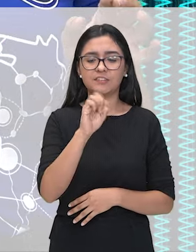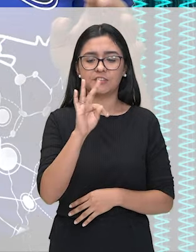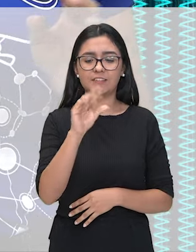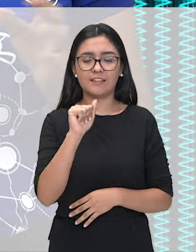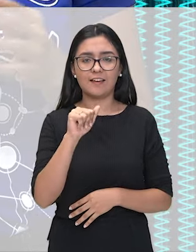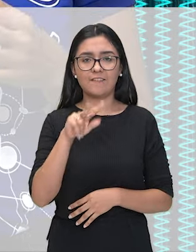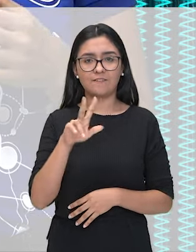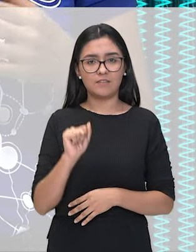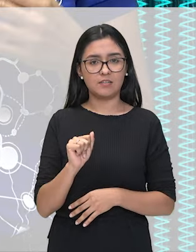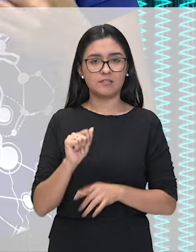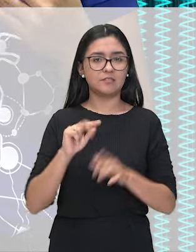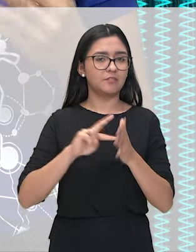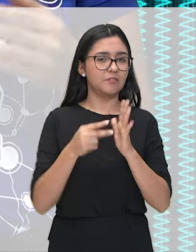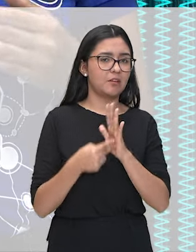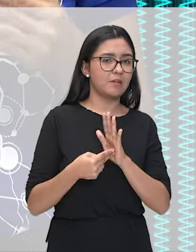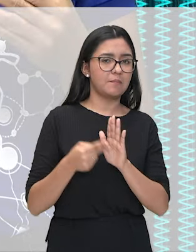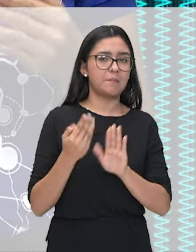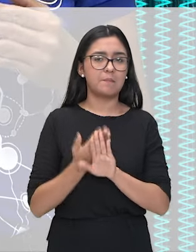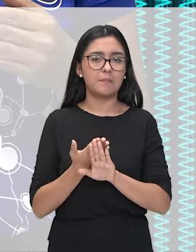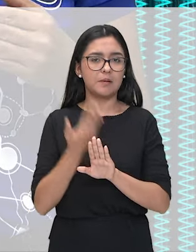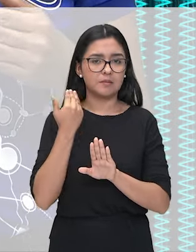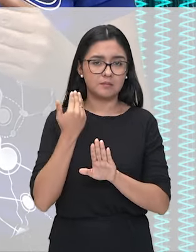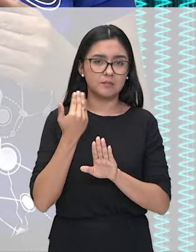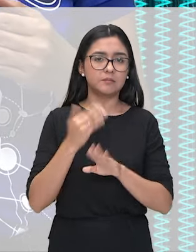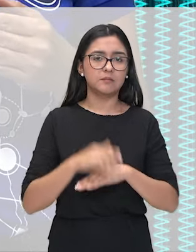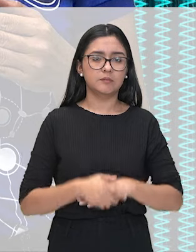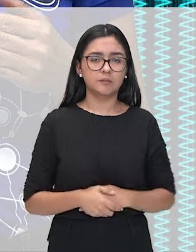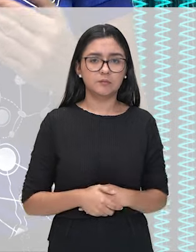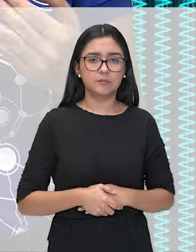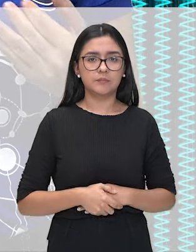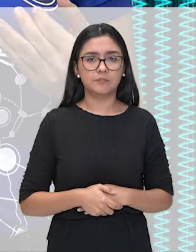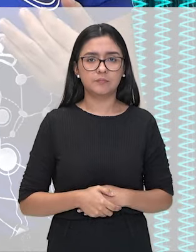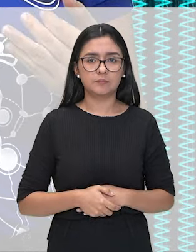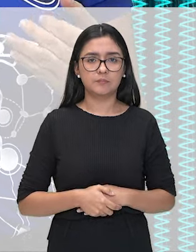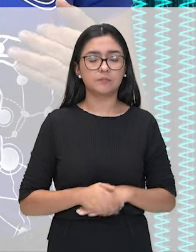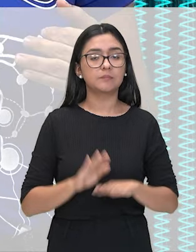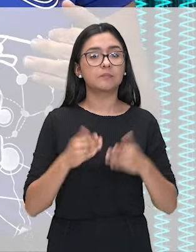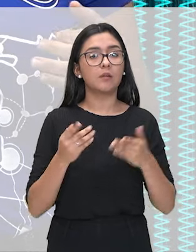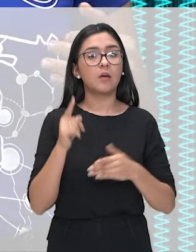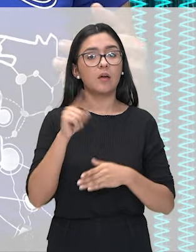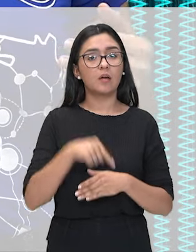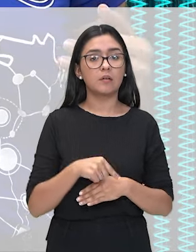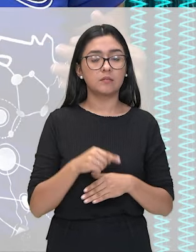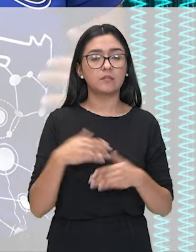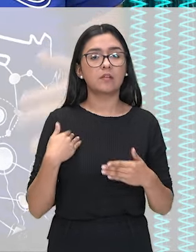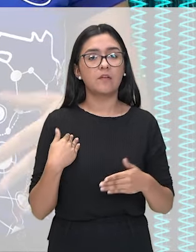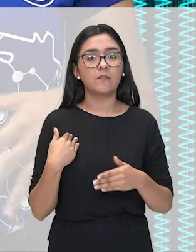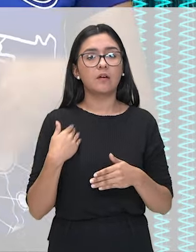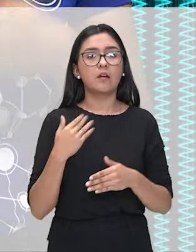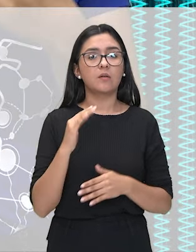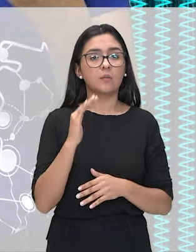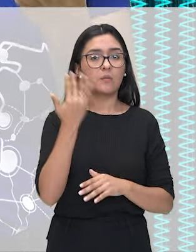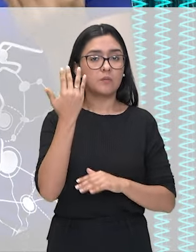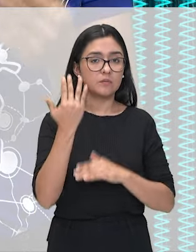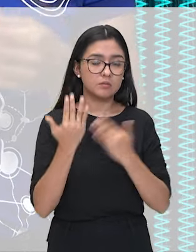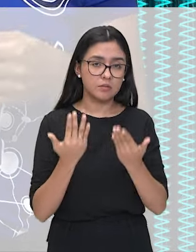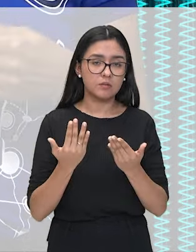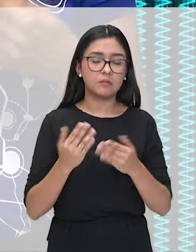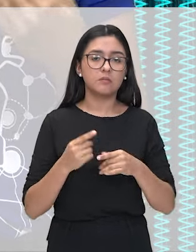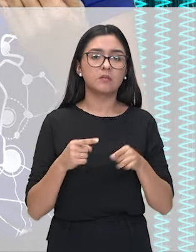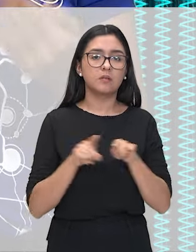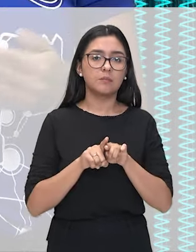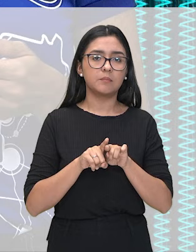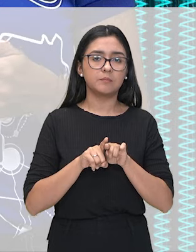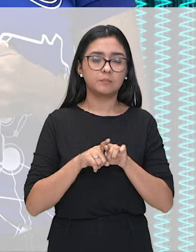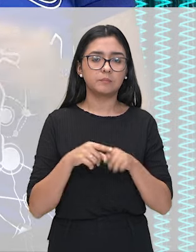acontecendo quando a gente fala de past continuous ou P progressive é algo que estava em andamento algo que estava